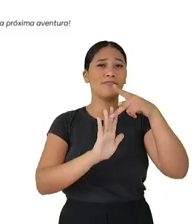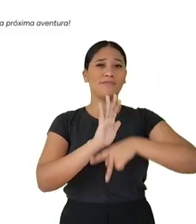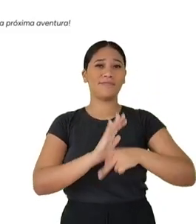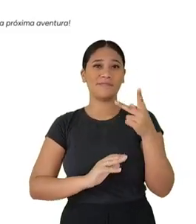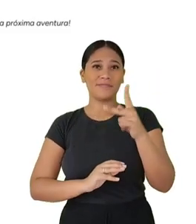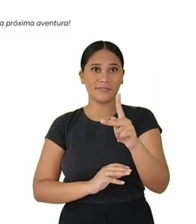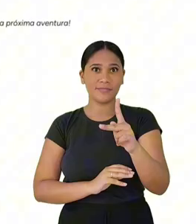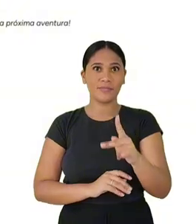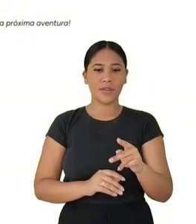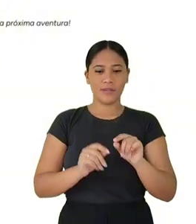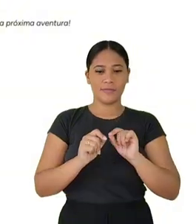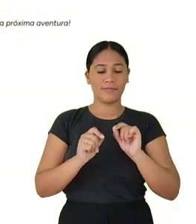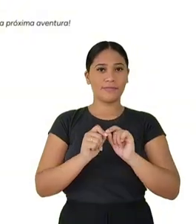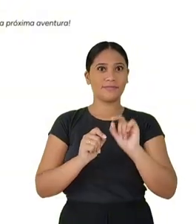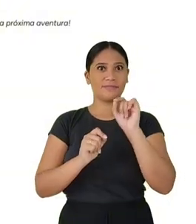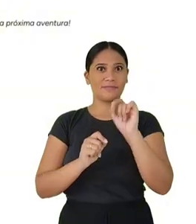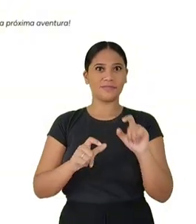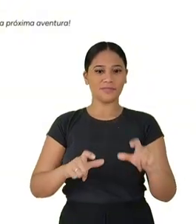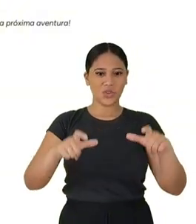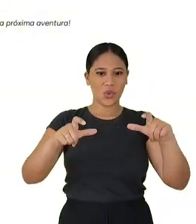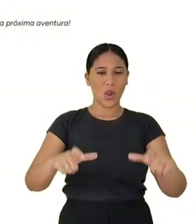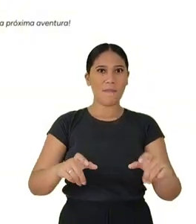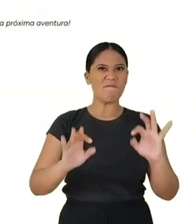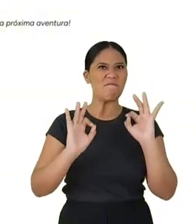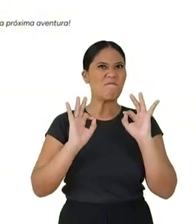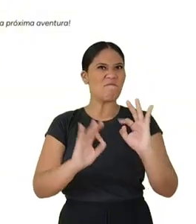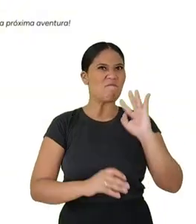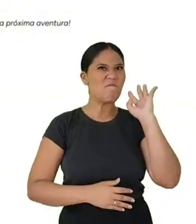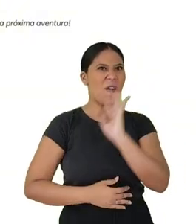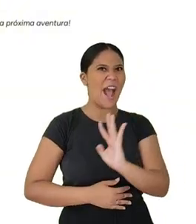social e compartilhar as fotos dos seus projetos.